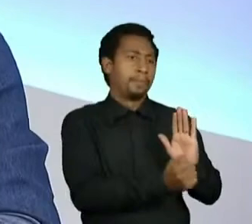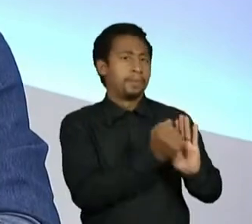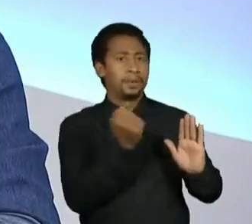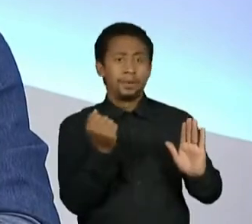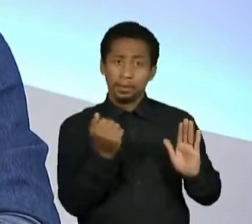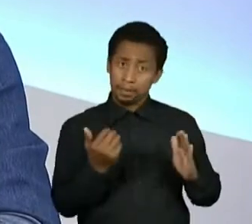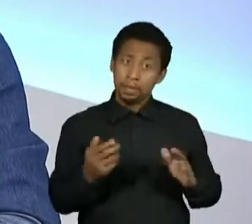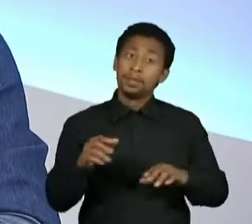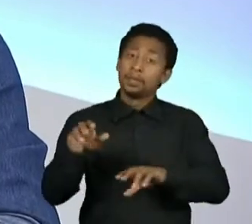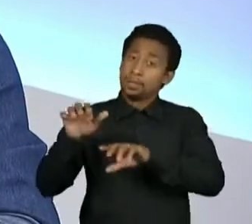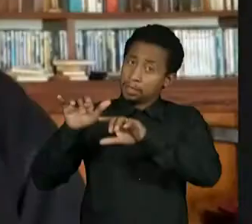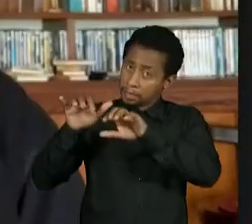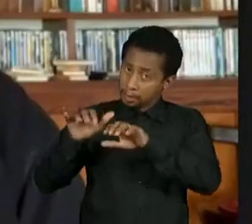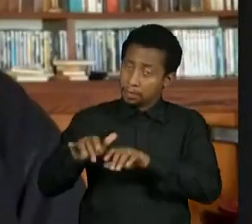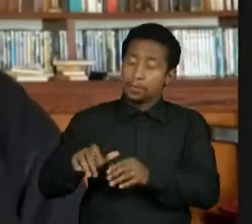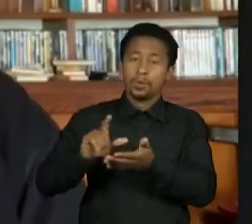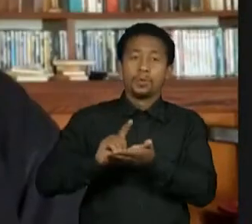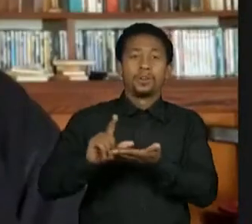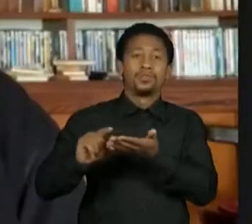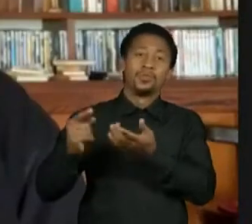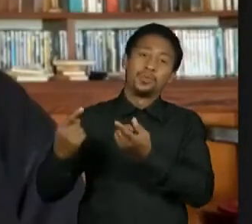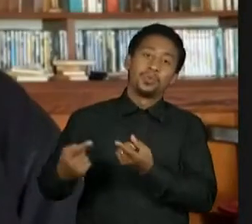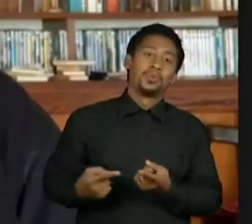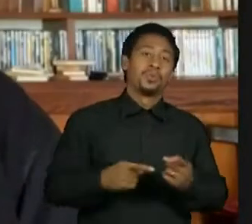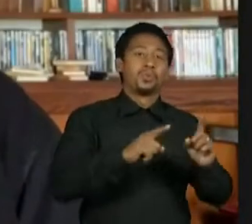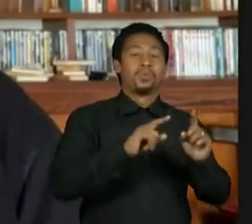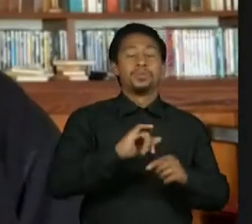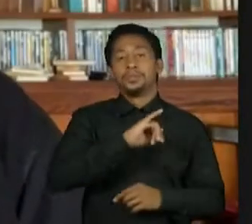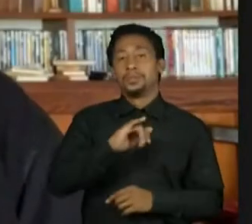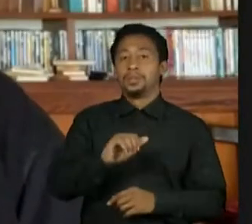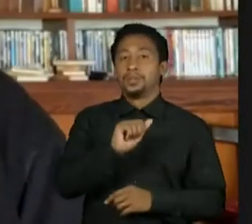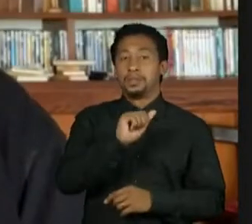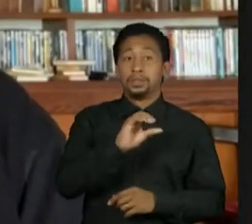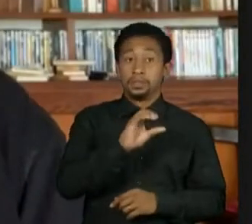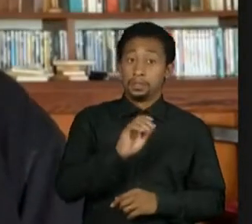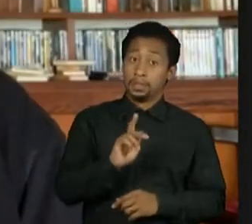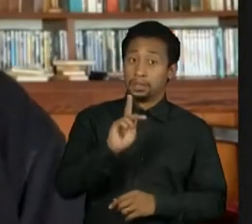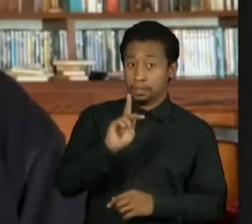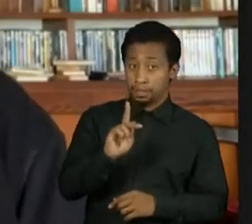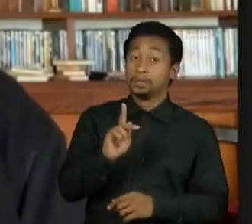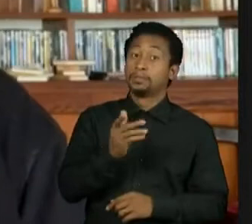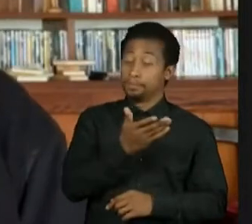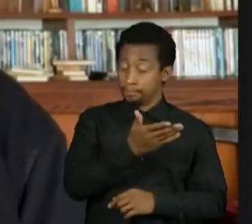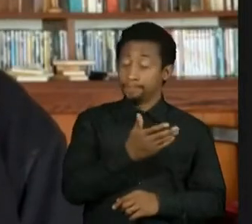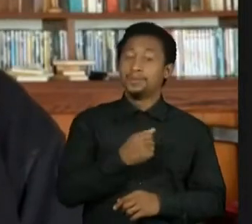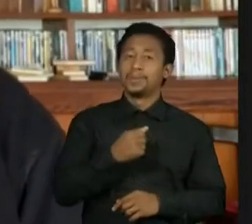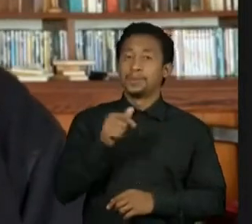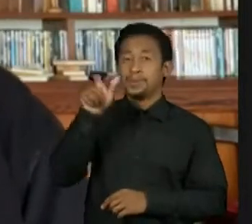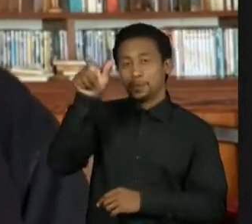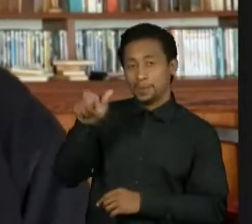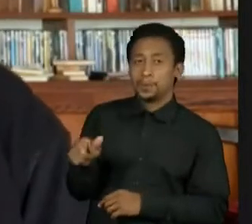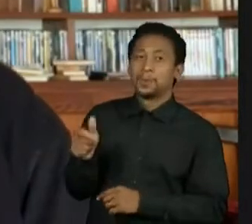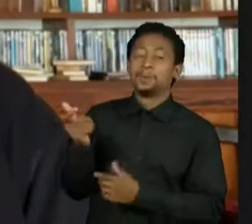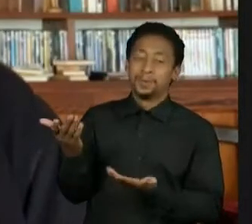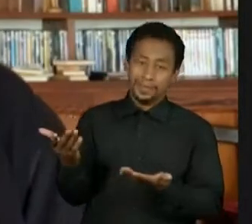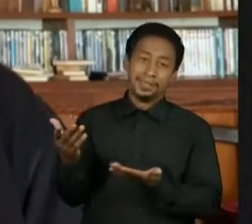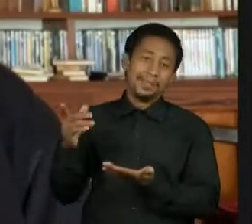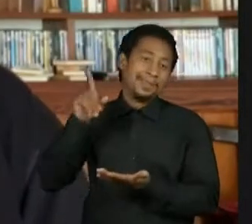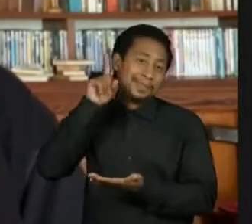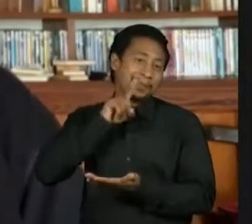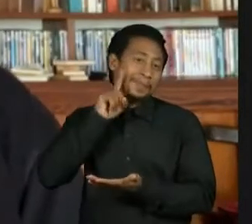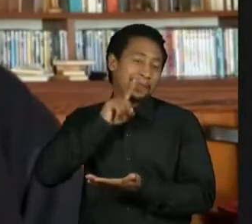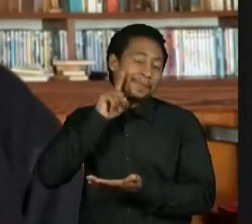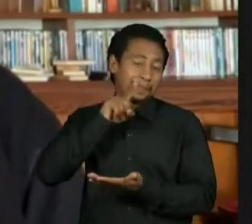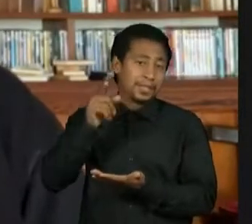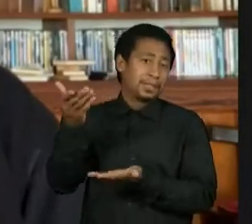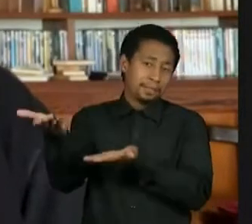dele contra o Jack Johnson, né? Que é o grande boxer negro americano, né? Que é uma coisa impressionante